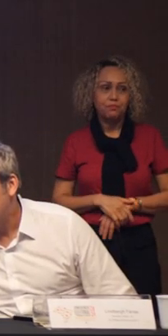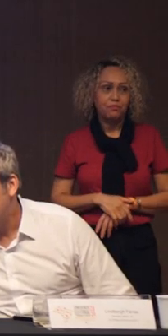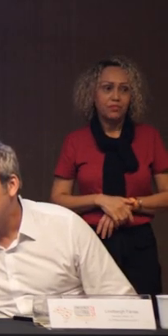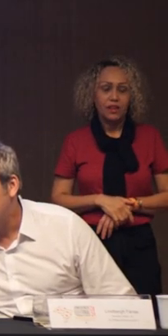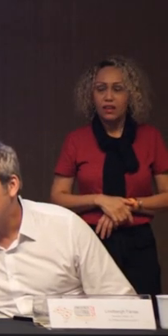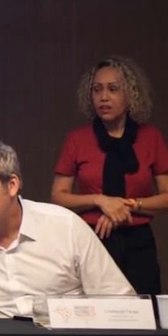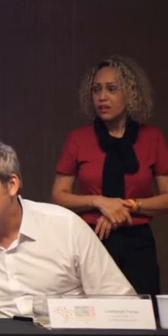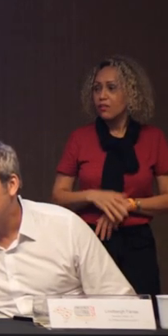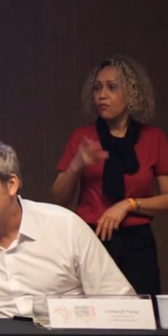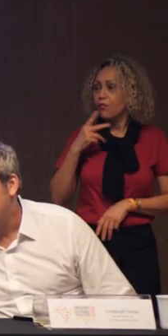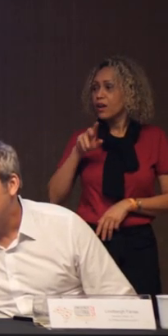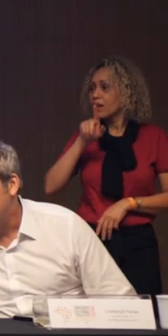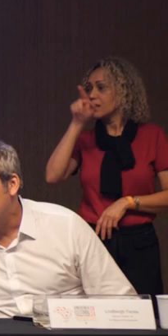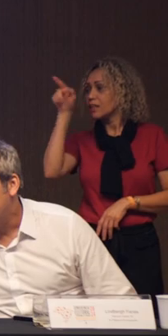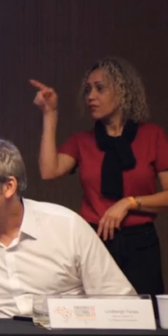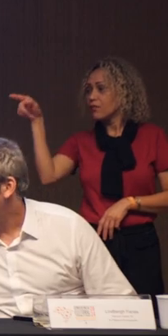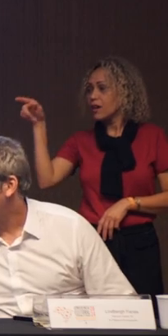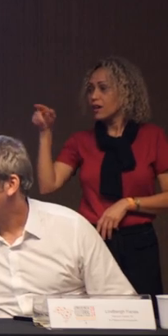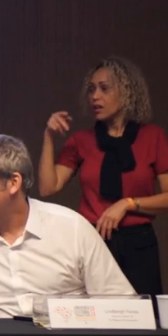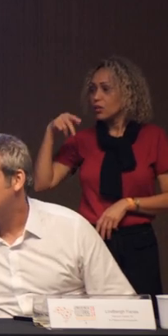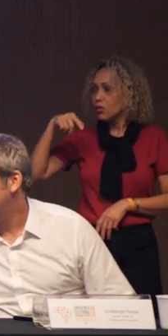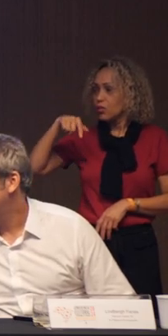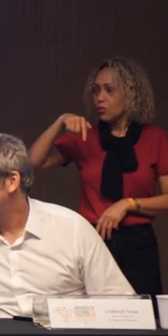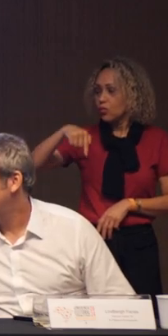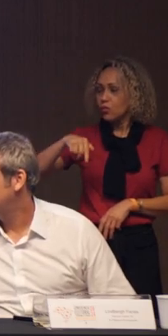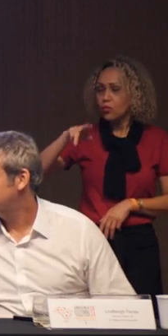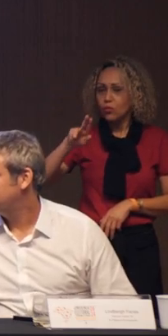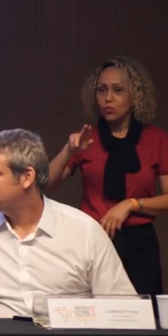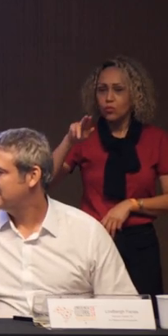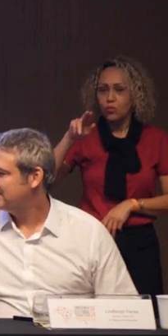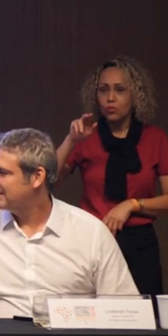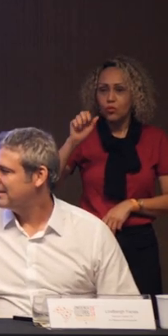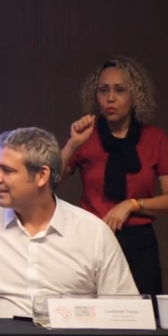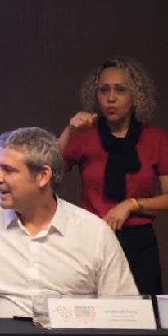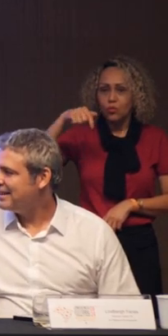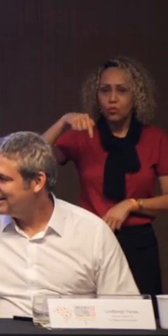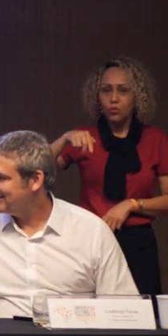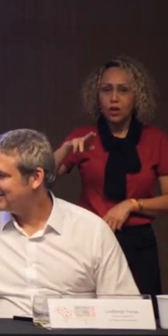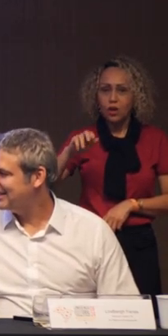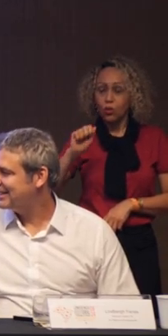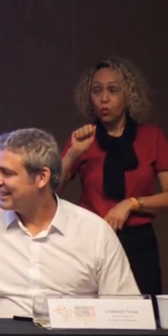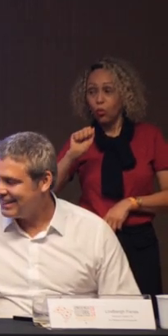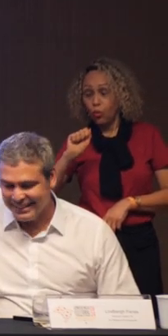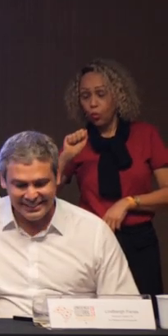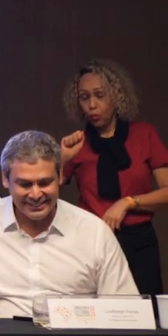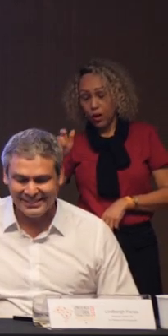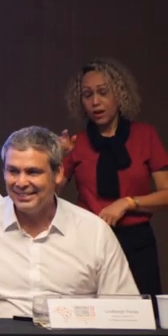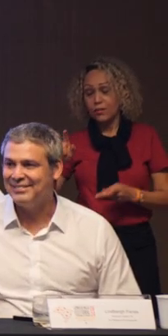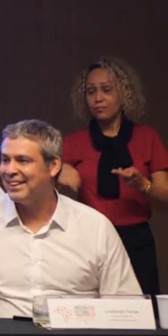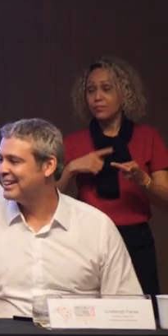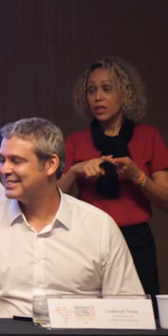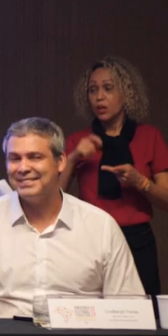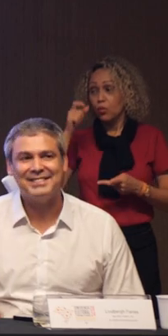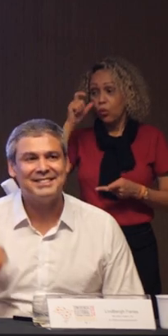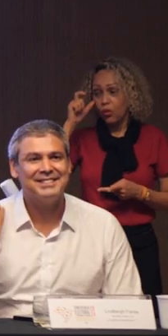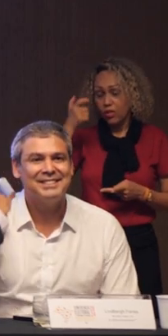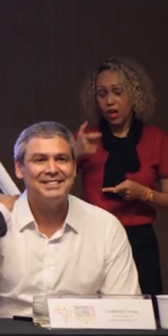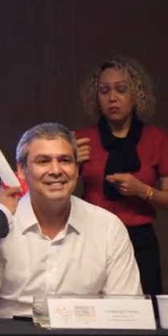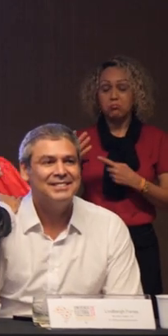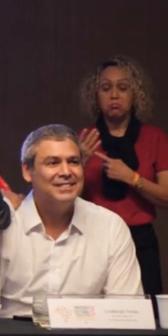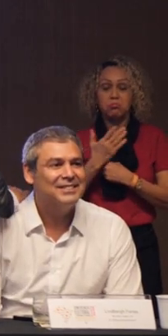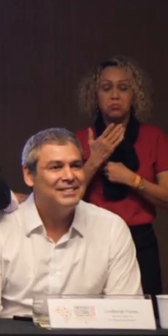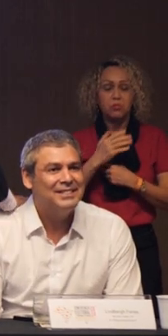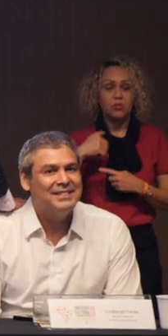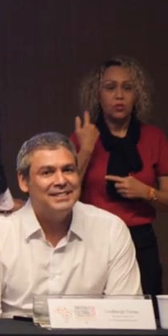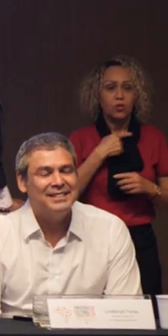contributivo a fala do Guapá e a fala do Berger, da Maria do Rosário, pelo menos para o nosso projeto de Goiânia. E lá a